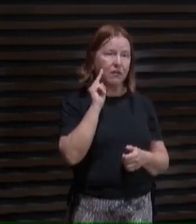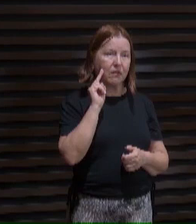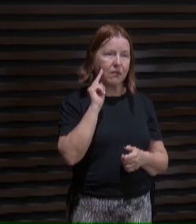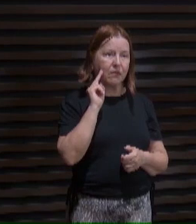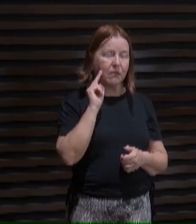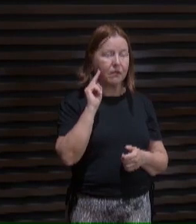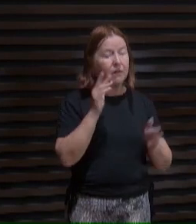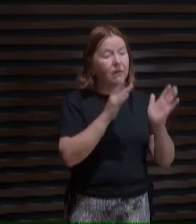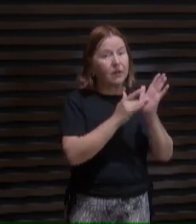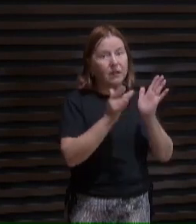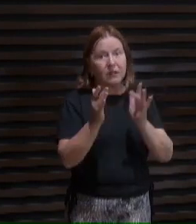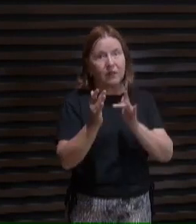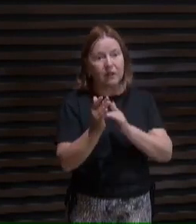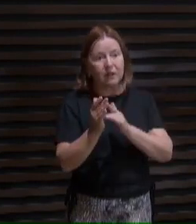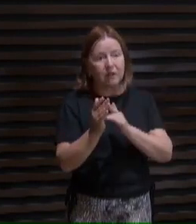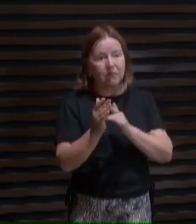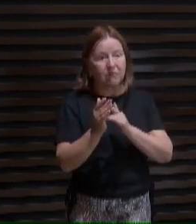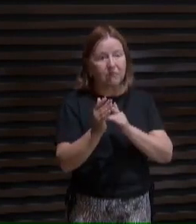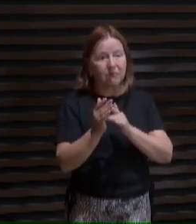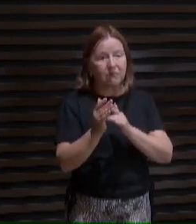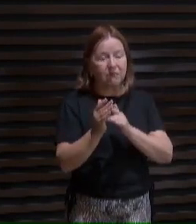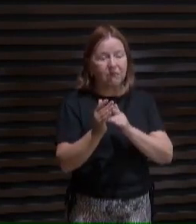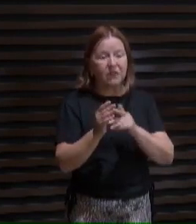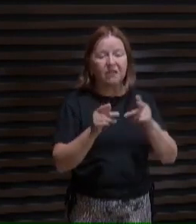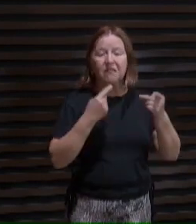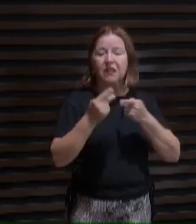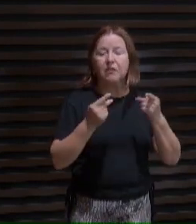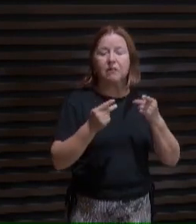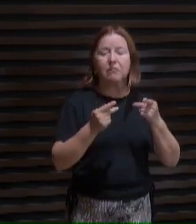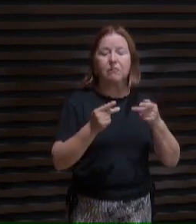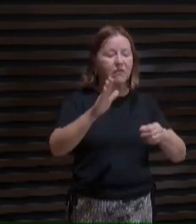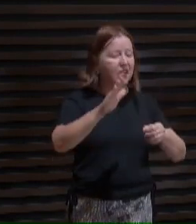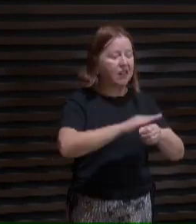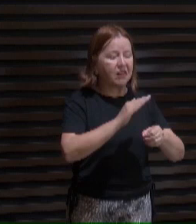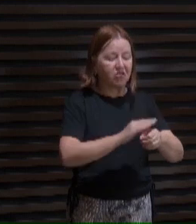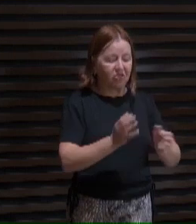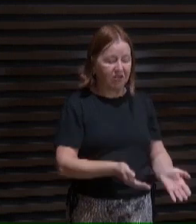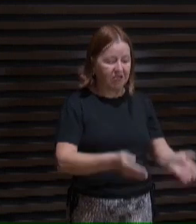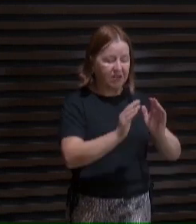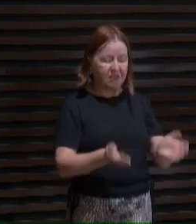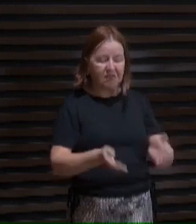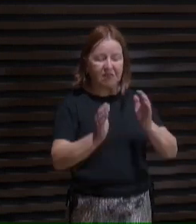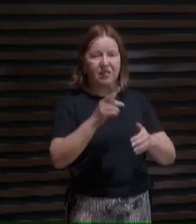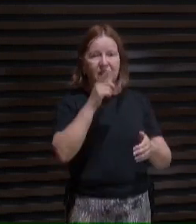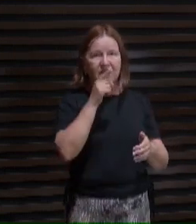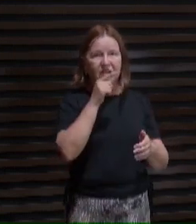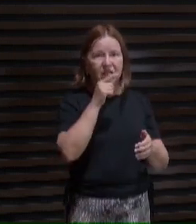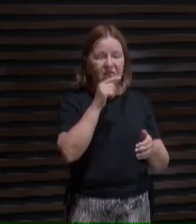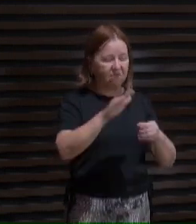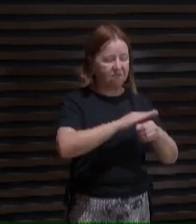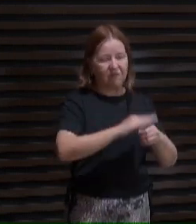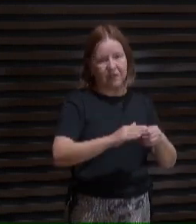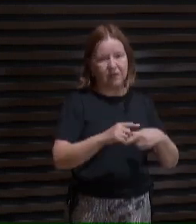E Jesus simplesmente disse, enchei de água as talhas. E